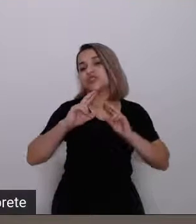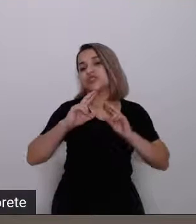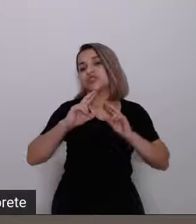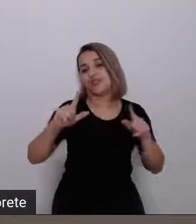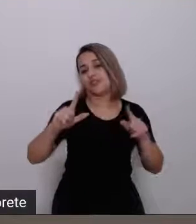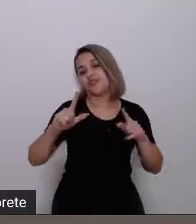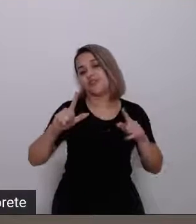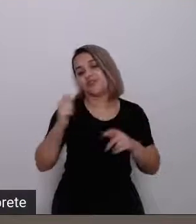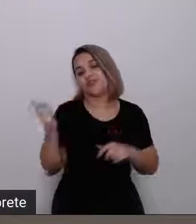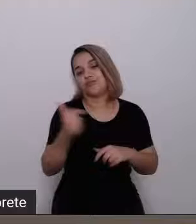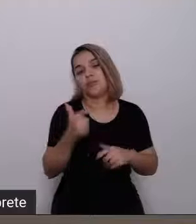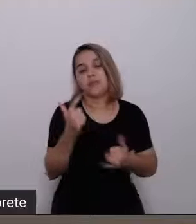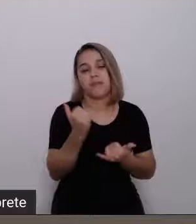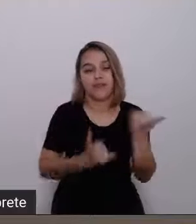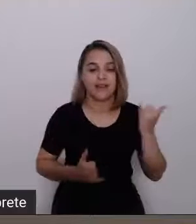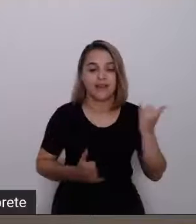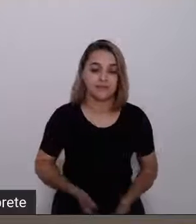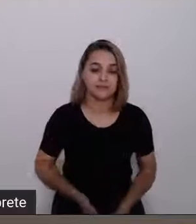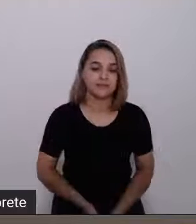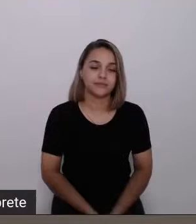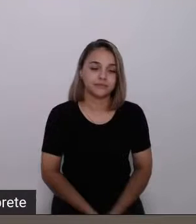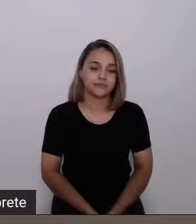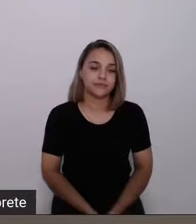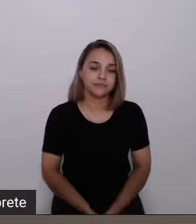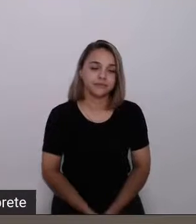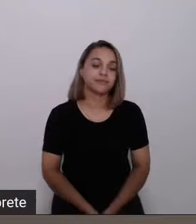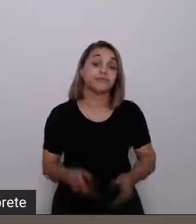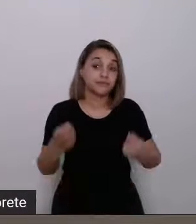É bom sempre olhar duas vezes.